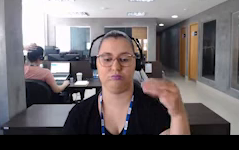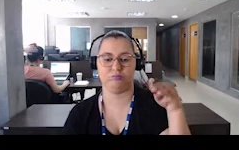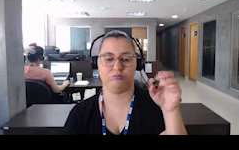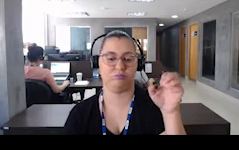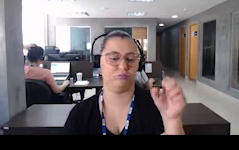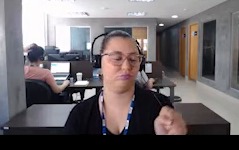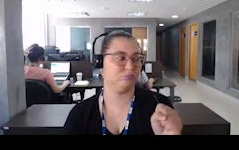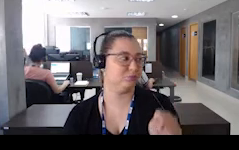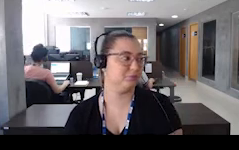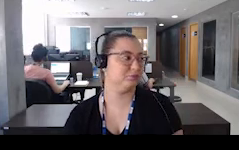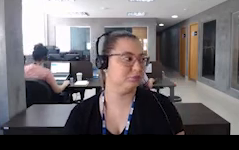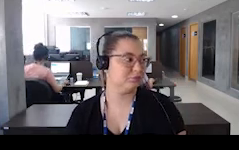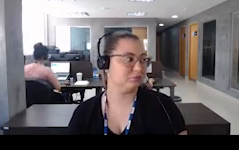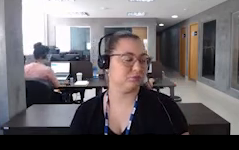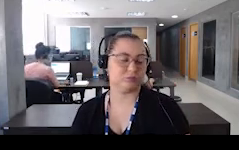0,3748 ohms,